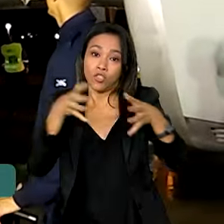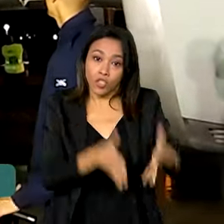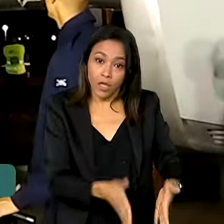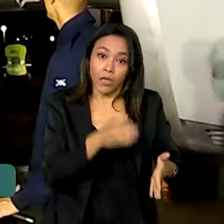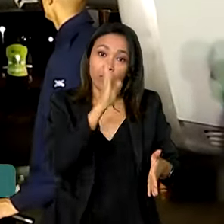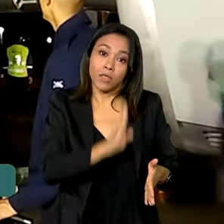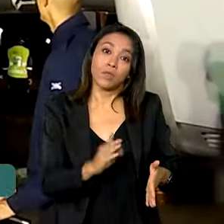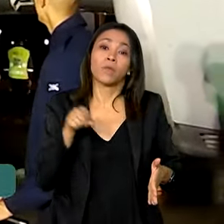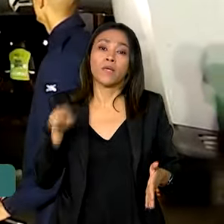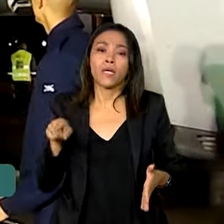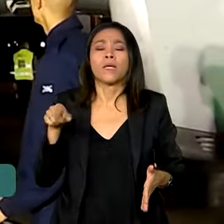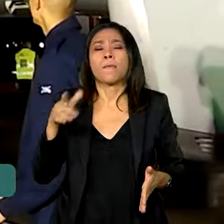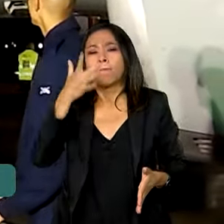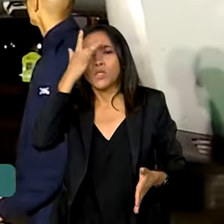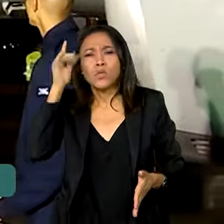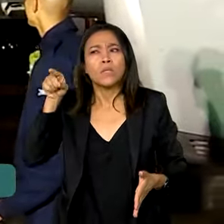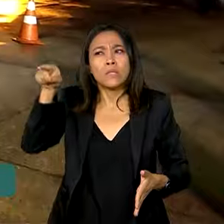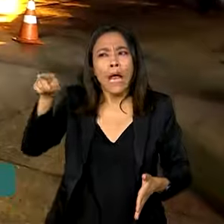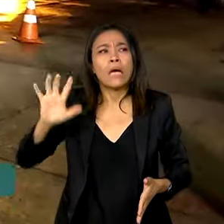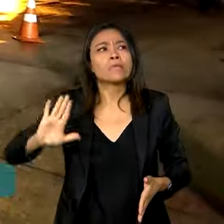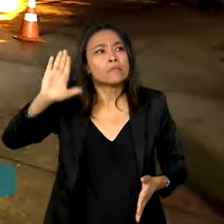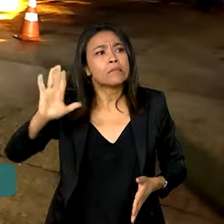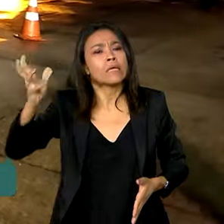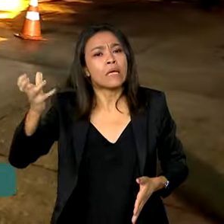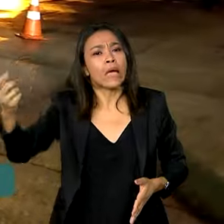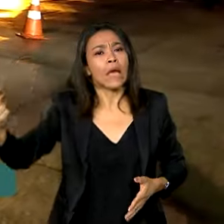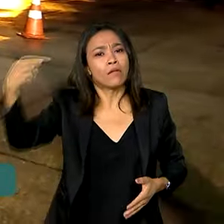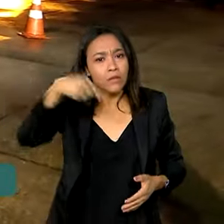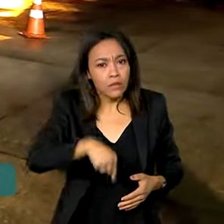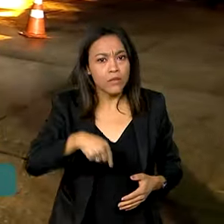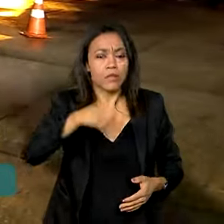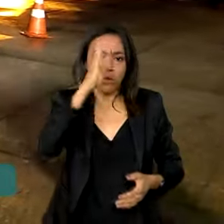Líbano manifestaram interesse na repatriação após